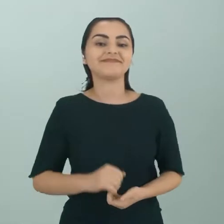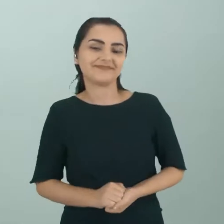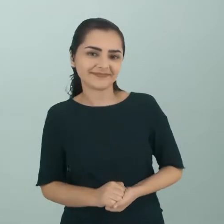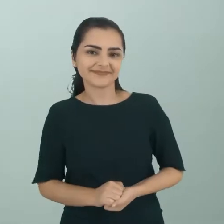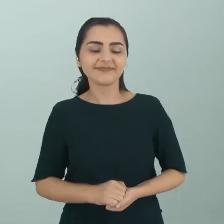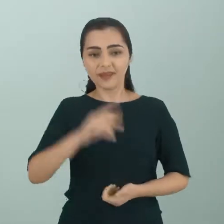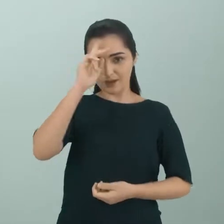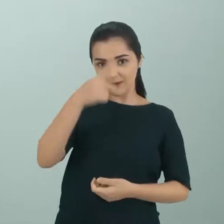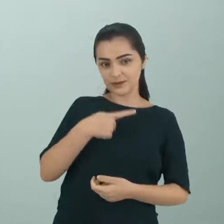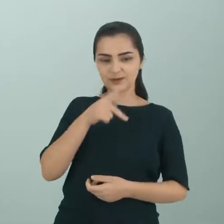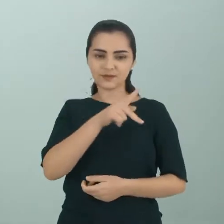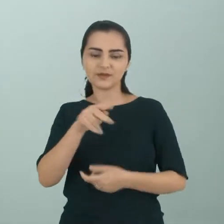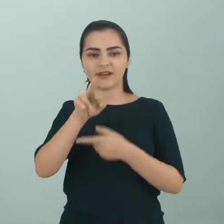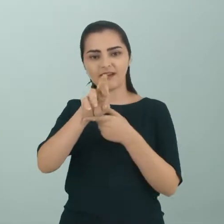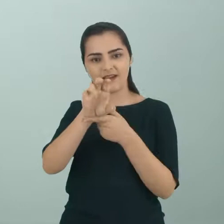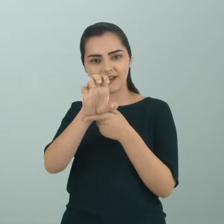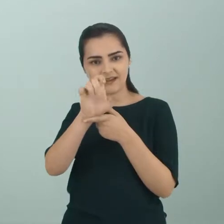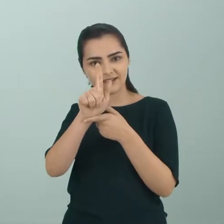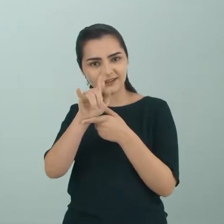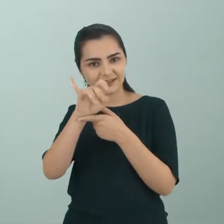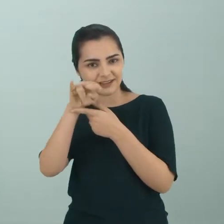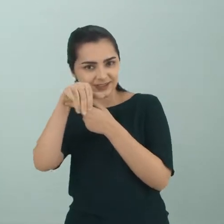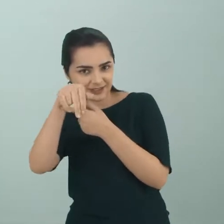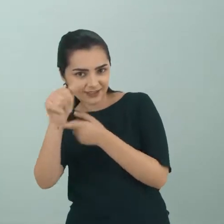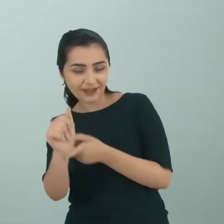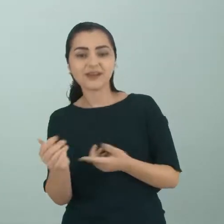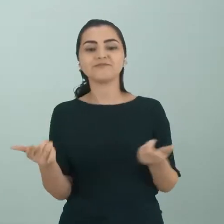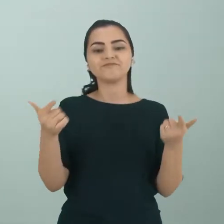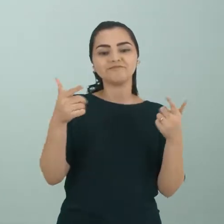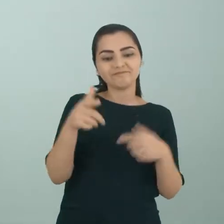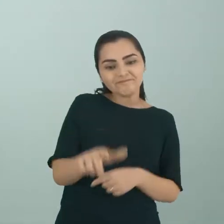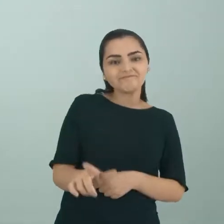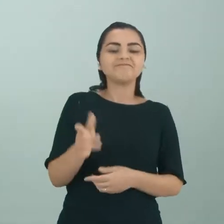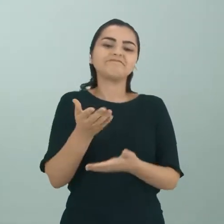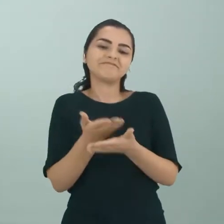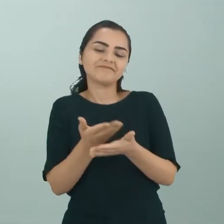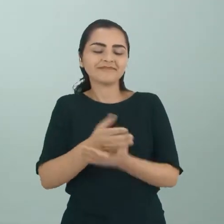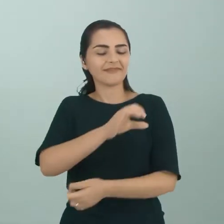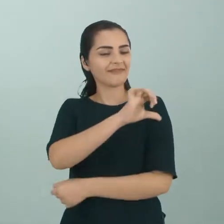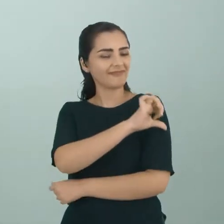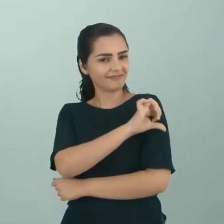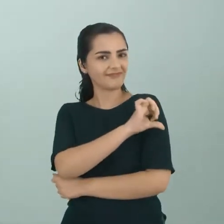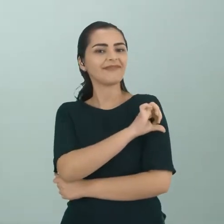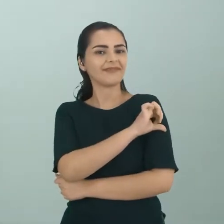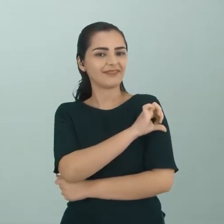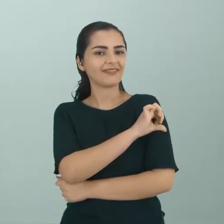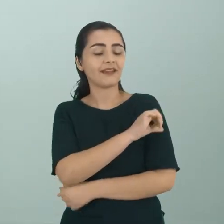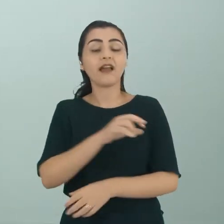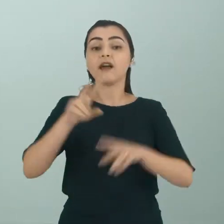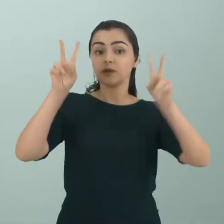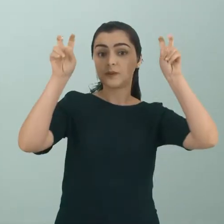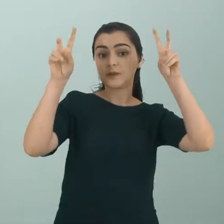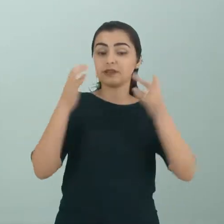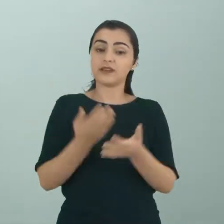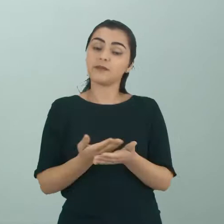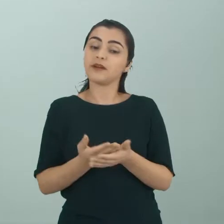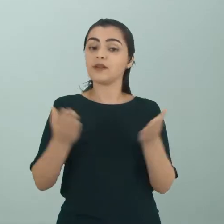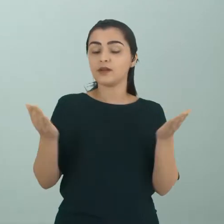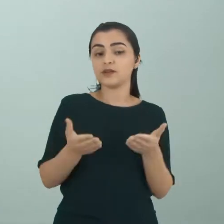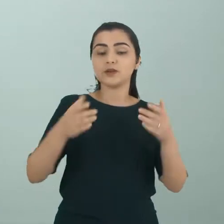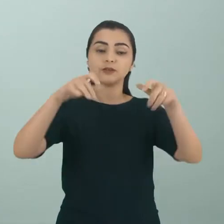Olá, eu sou a professora Regina e nós estamos hoje aqui para uma aula do 9º ano. E o tema da aula de hoje